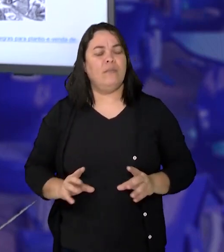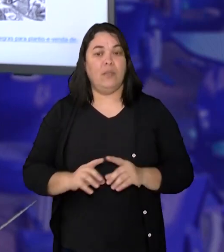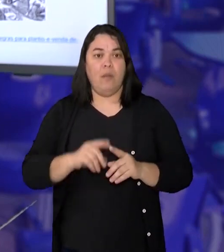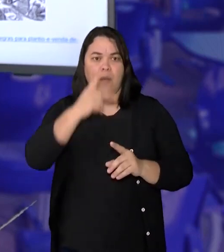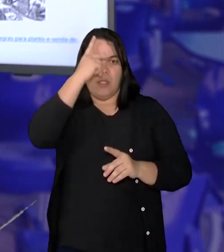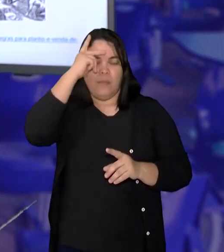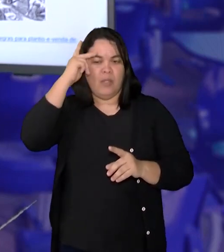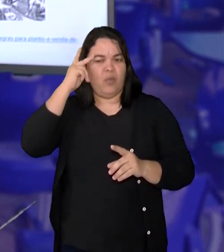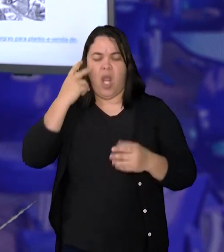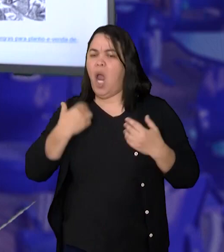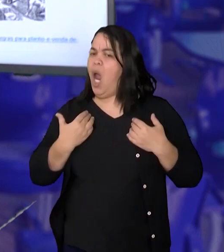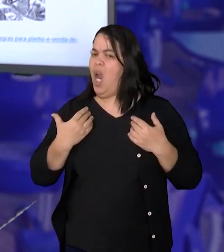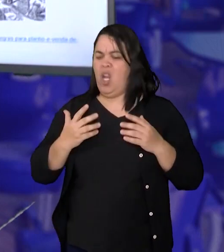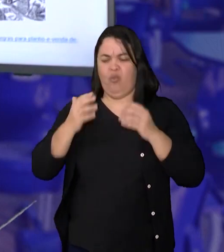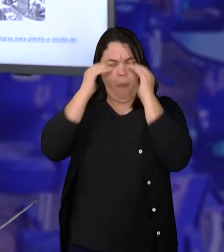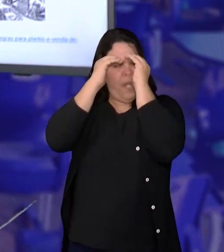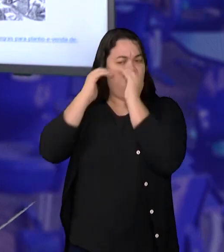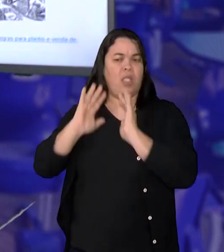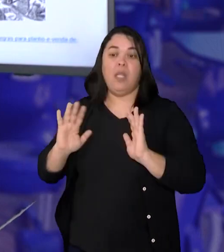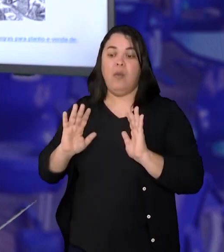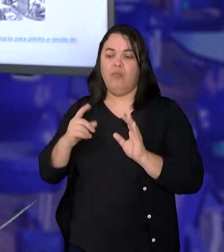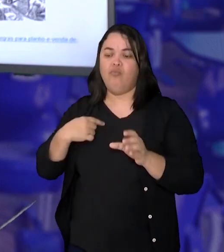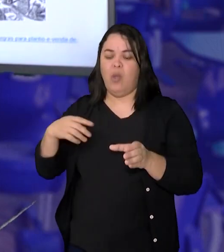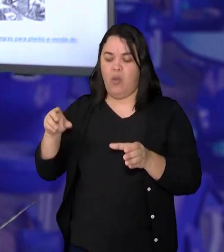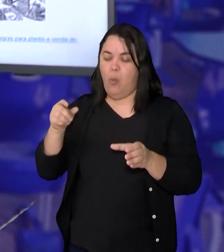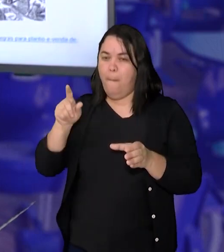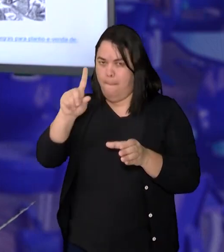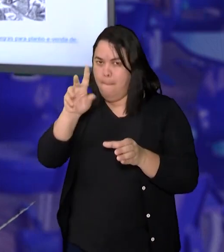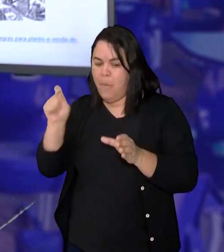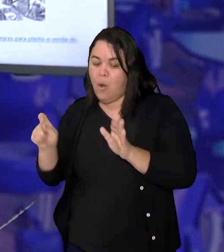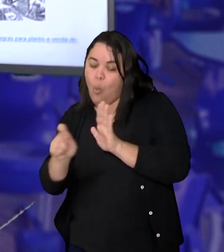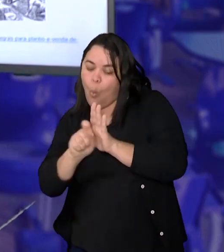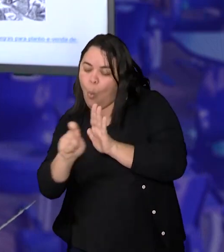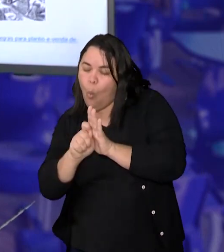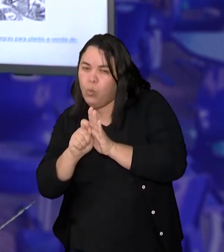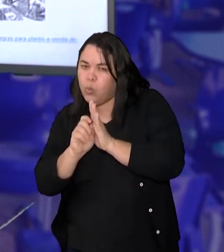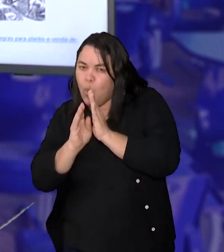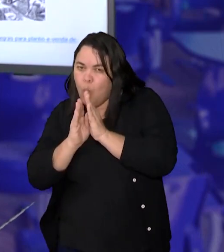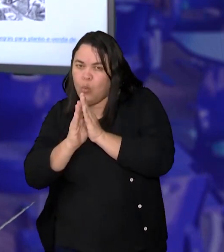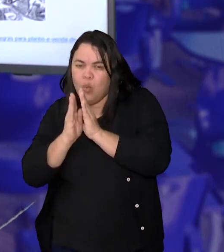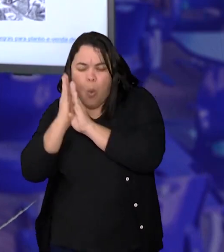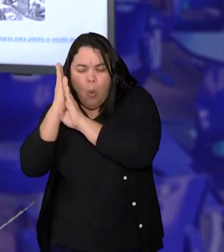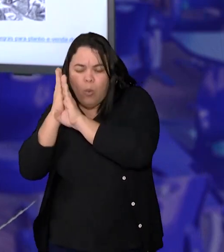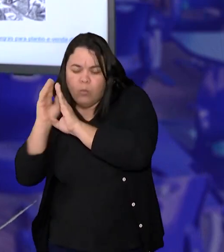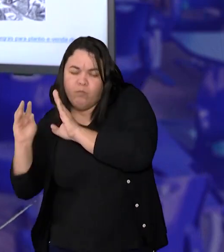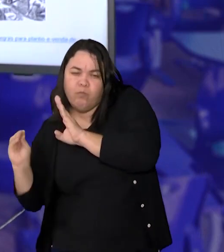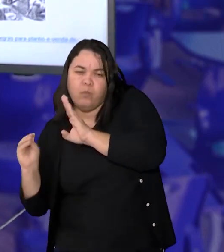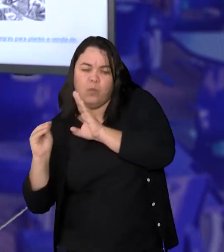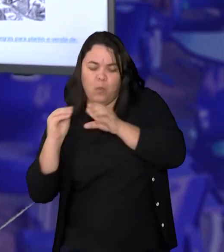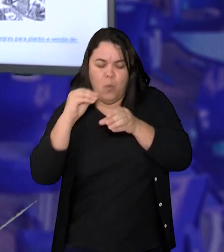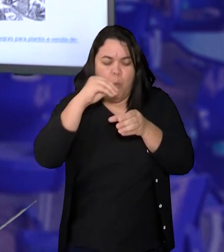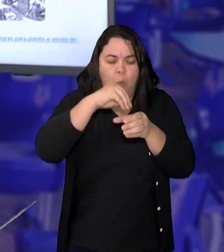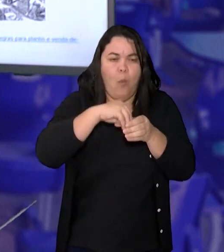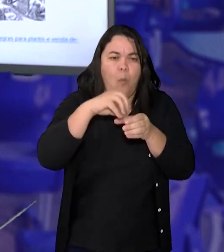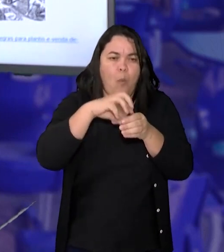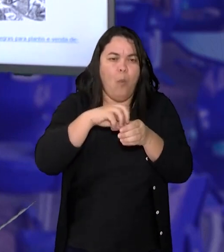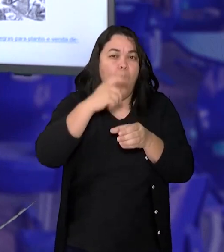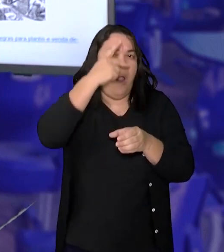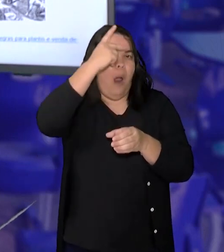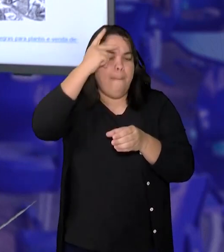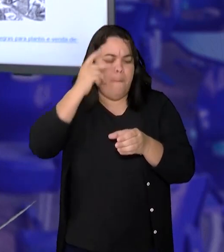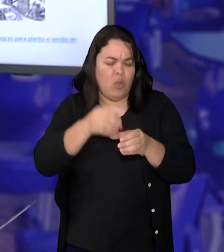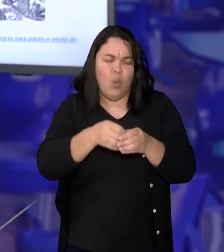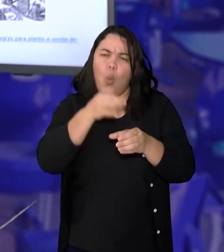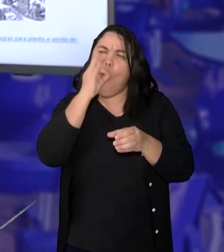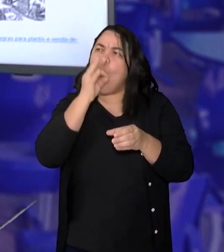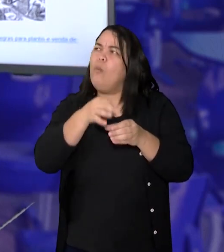exemplo. E aí o que é que vai acontecer? Eu boto lá a droga no chá, as pessoas vão estar na festa, vão acabar bebendo e começam a passar mal, começam